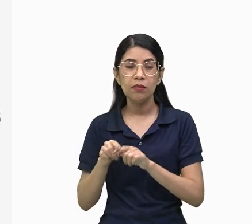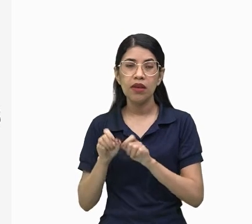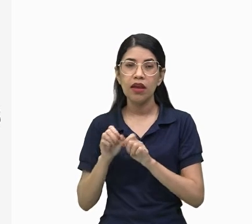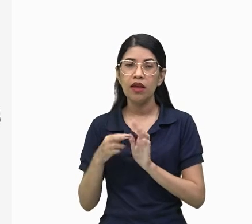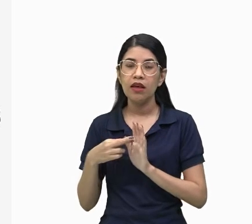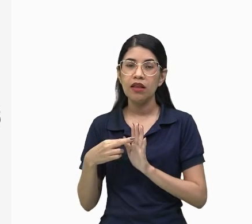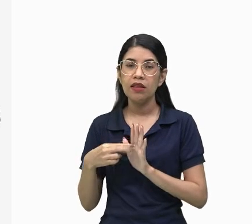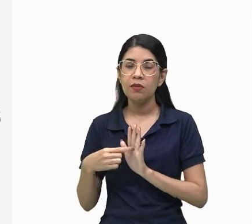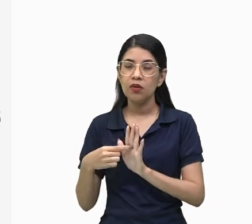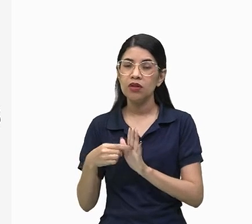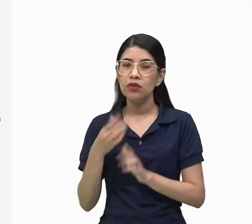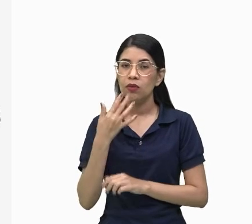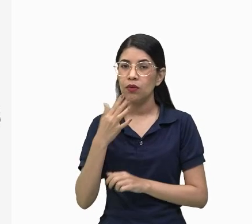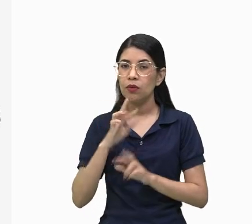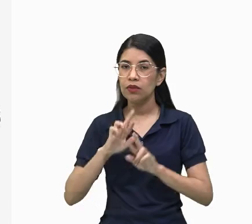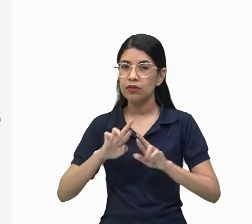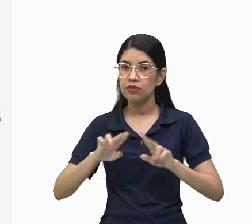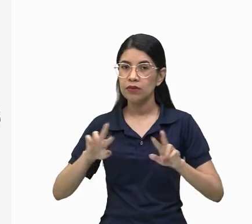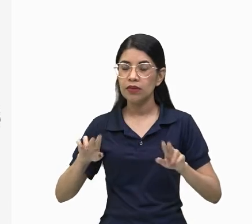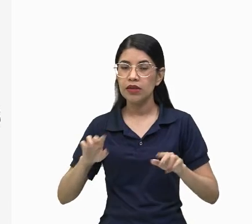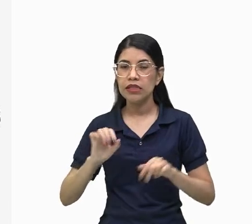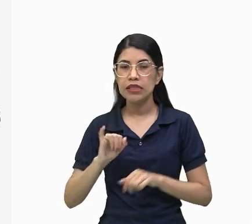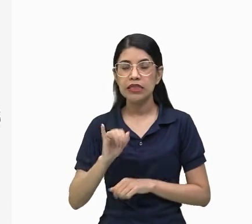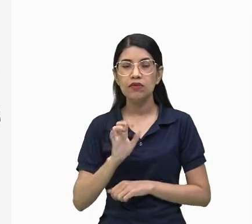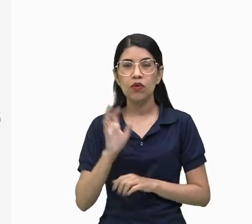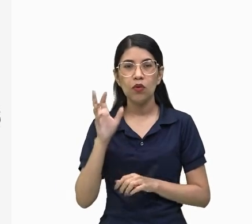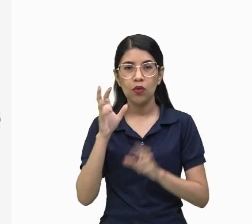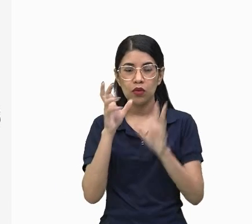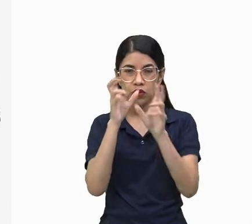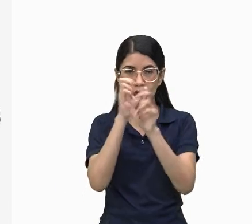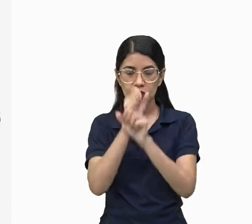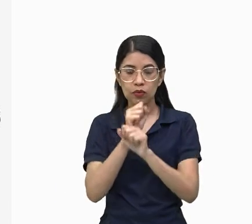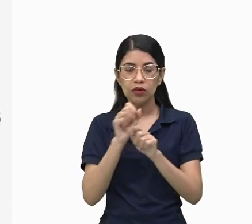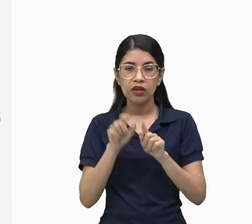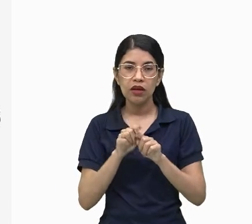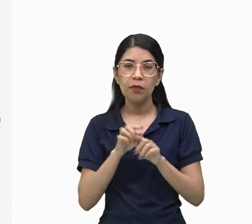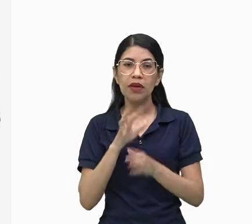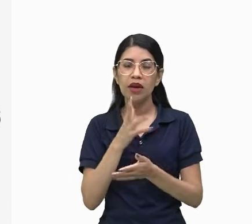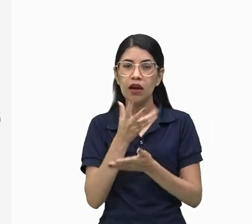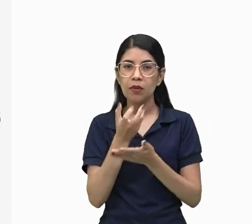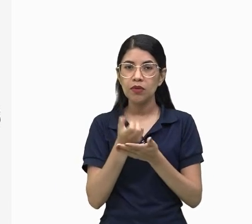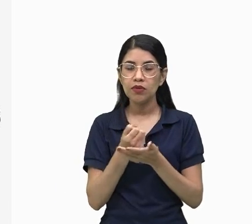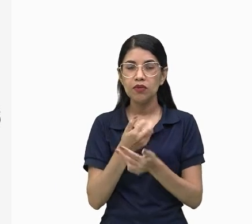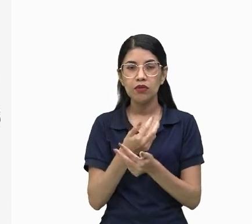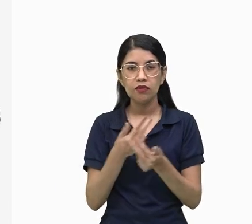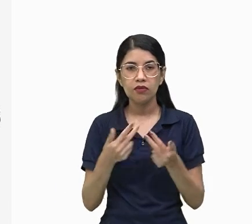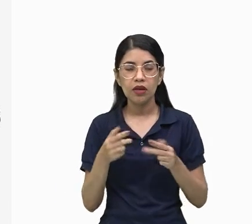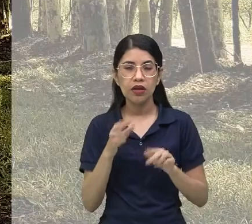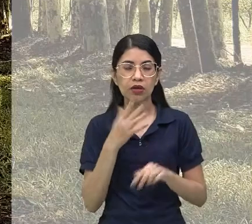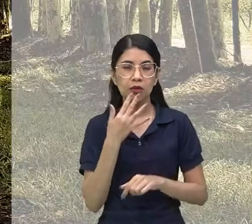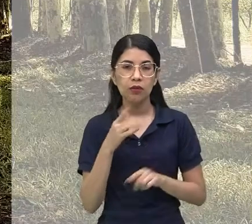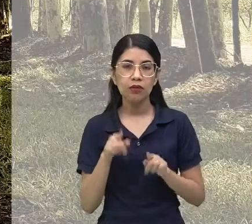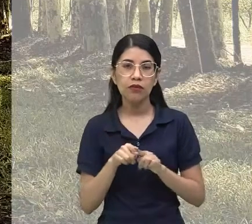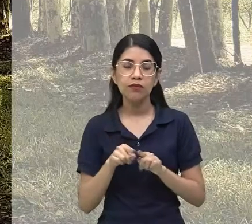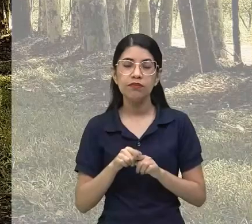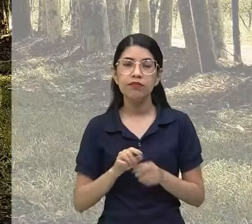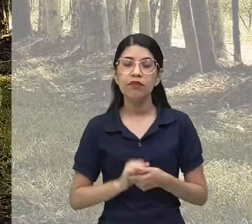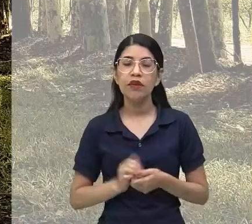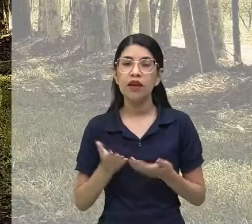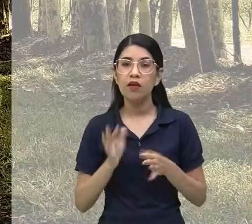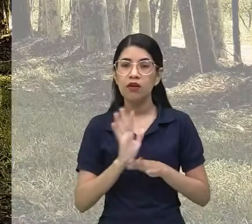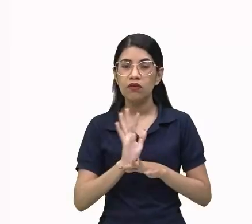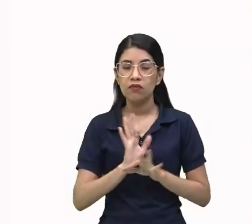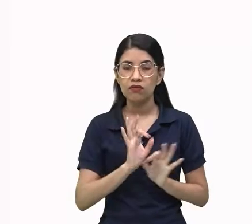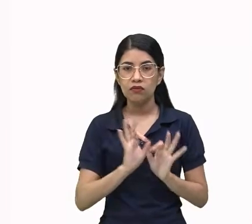cores. Se for visto na cor negra, porque o objeto absorve todas as cores que incidem sobre ele. Temos aí um vídeo rápido para ver